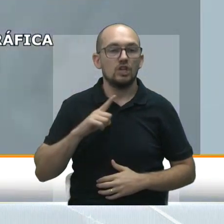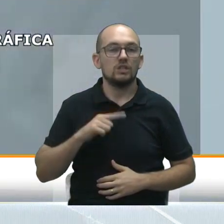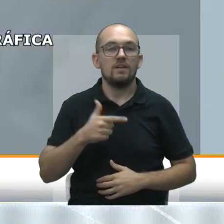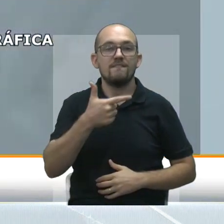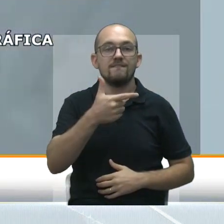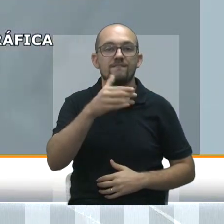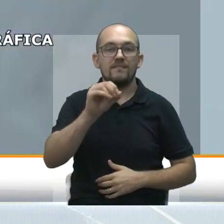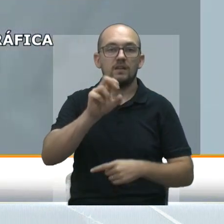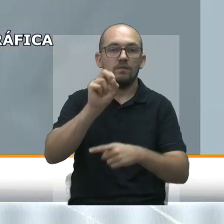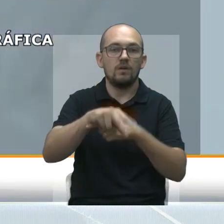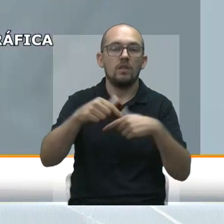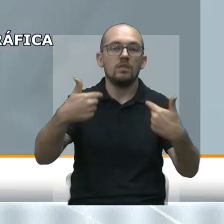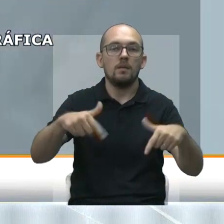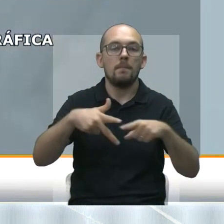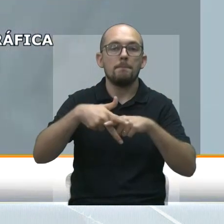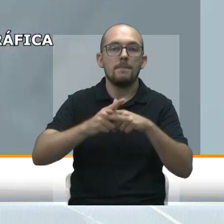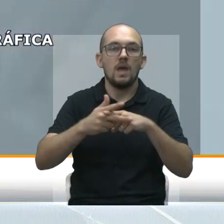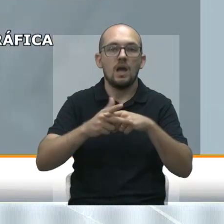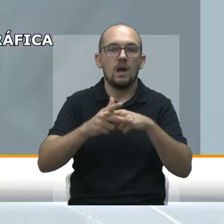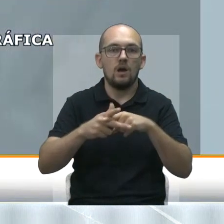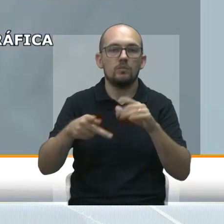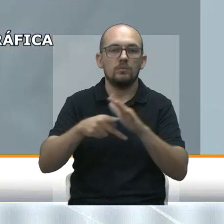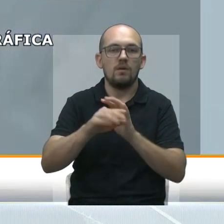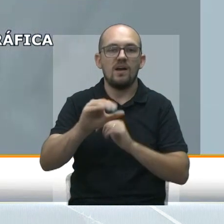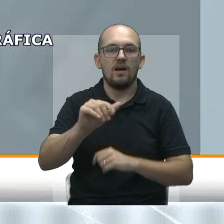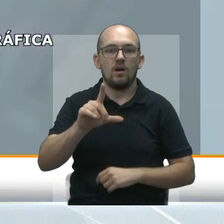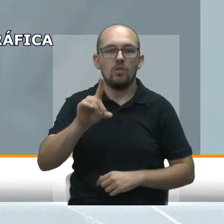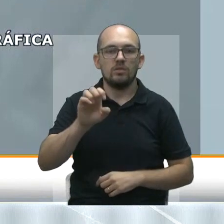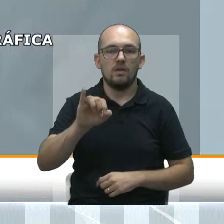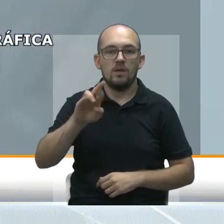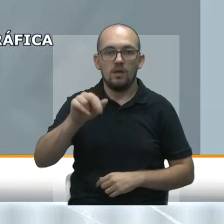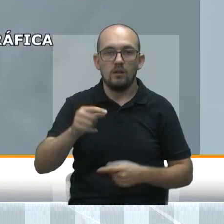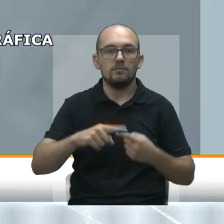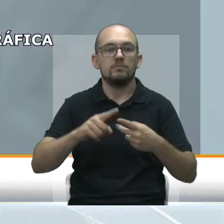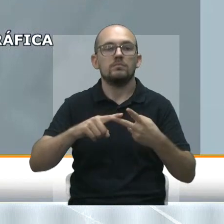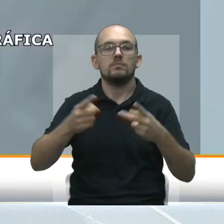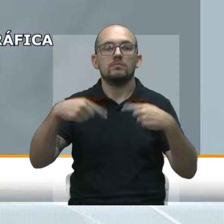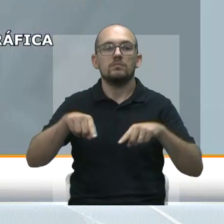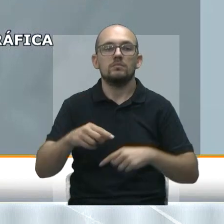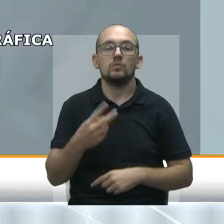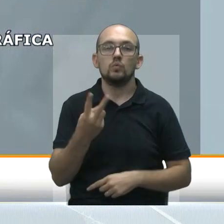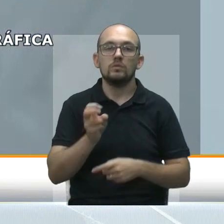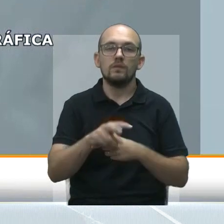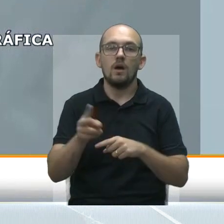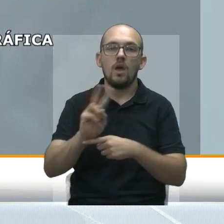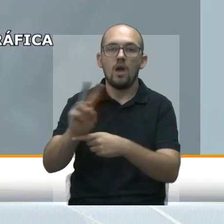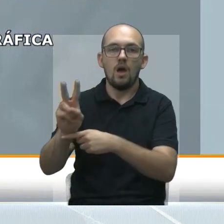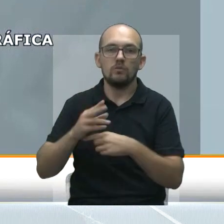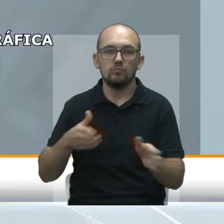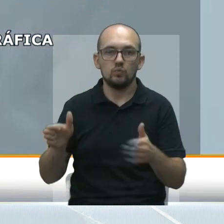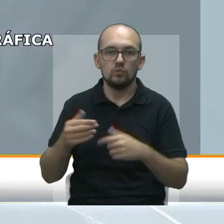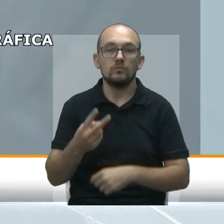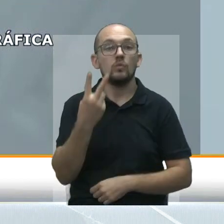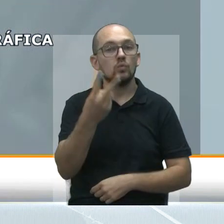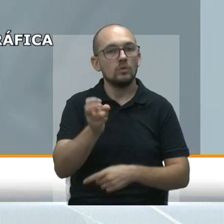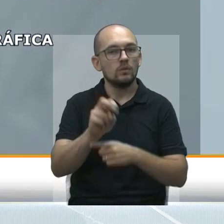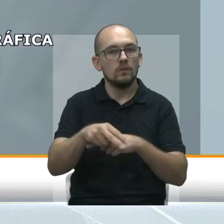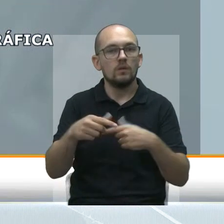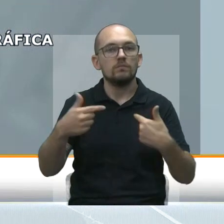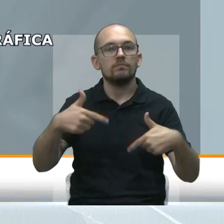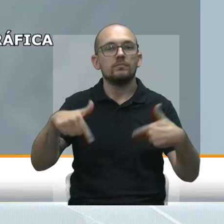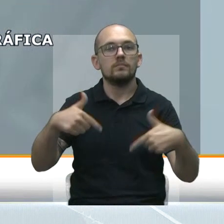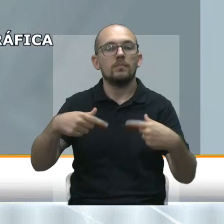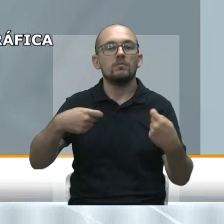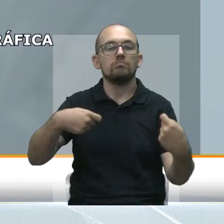caldeira pesada, 2 vagas para encarregado de seção de controle de produção, 2 vagas para vendedor em comércio